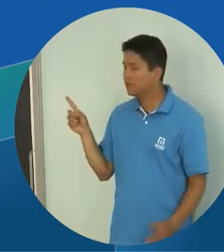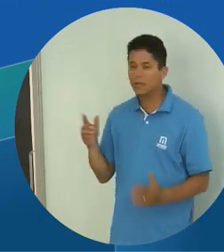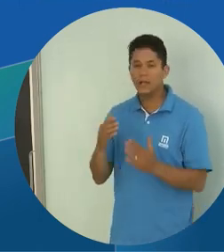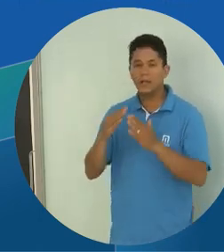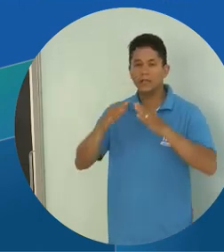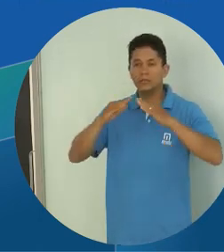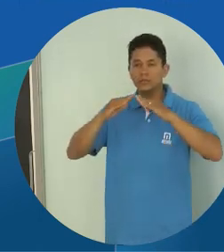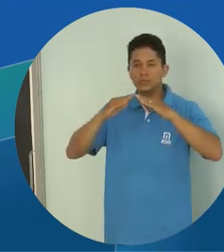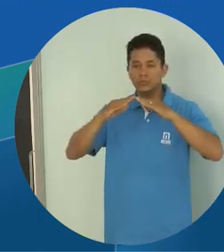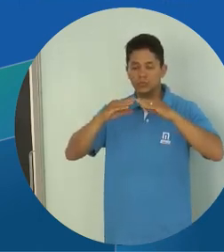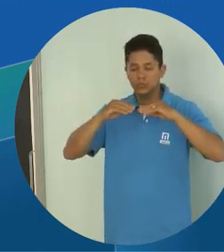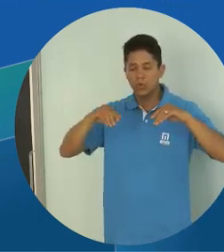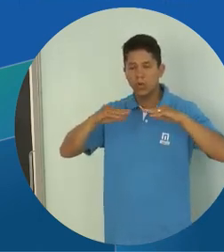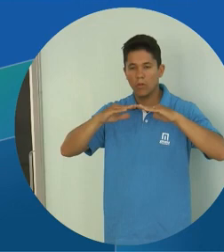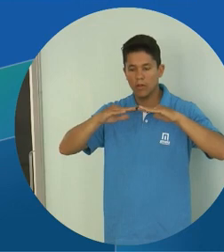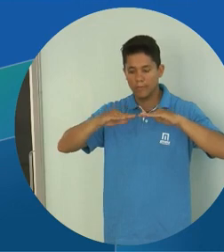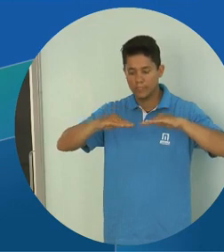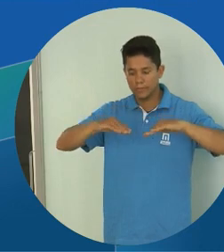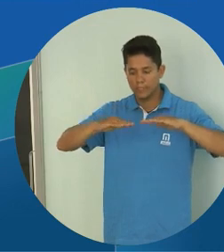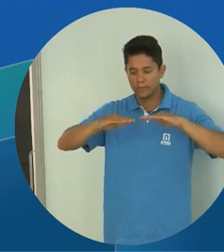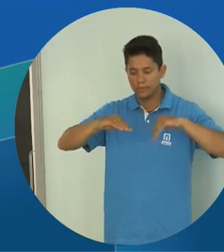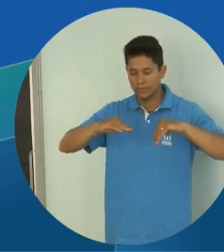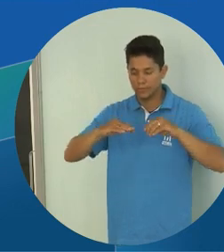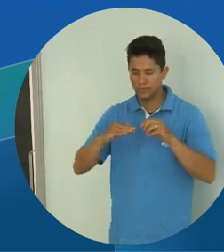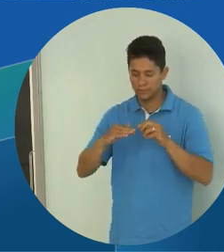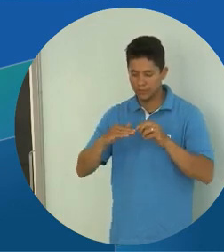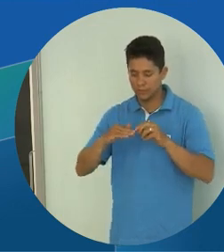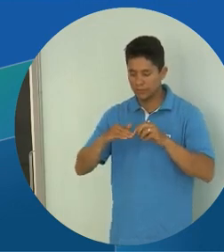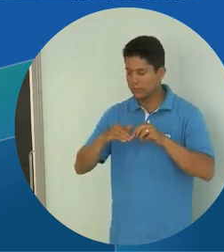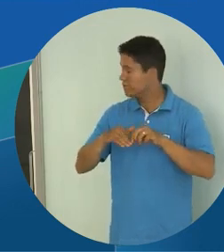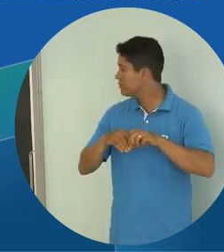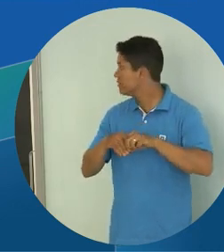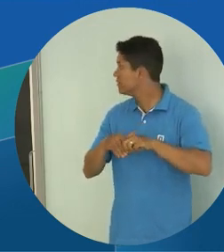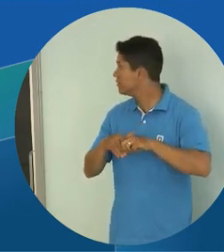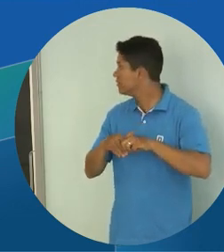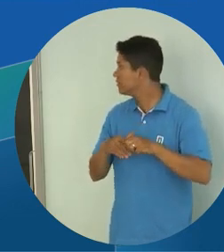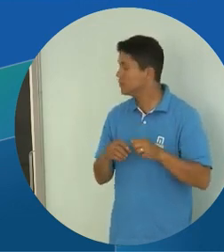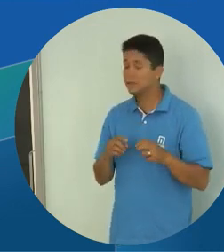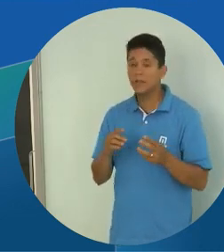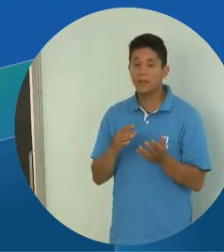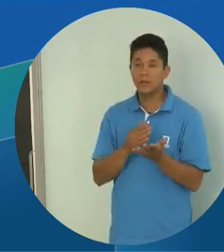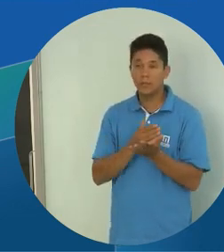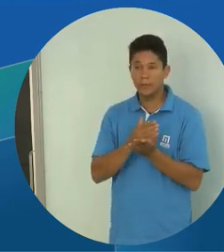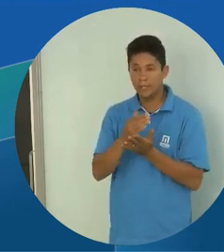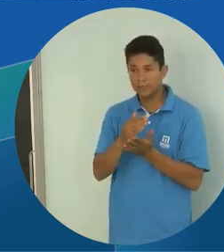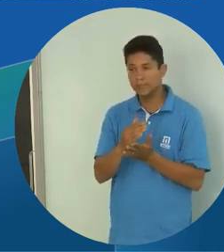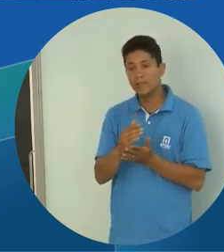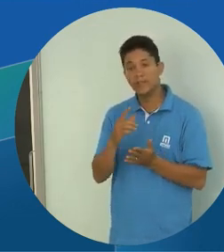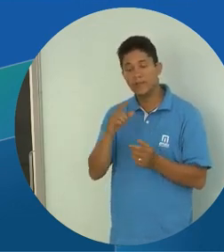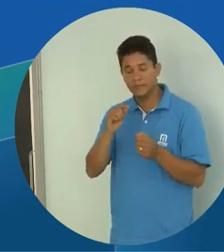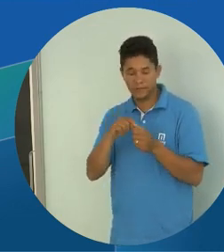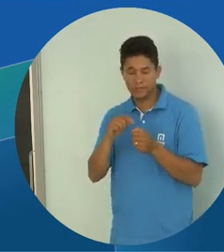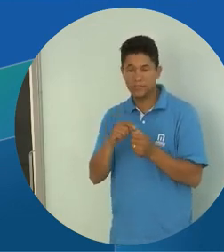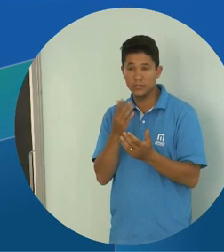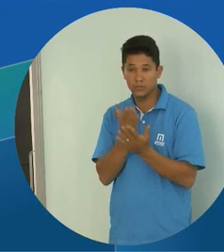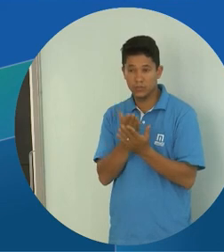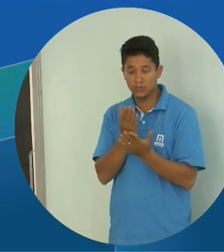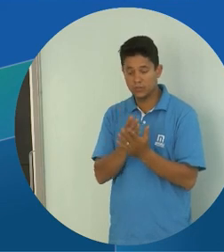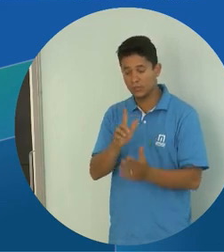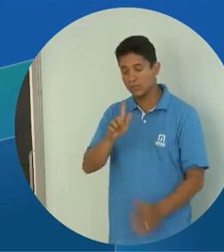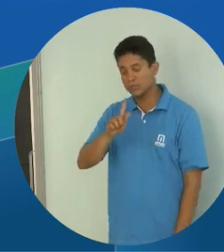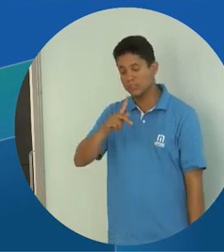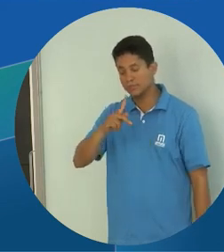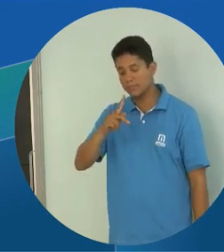solo na sua indústria, e aí inicialmente foi feito um estudo com GPR, tá, para